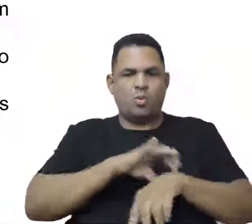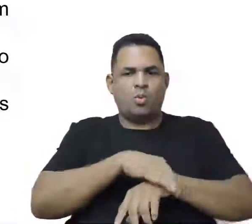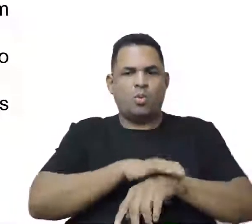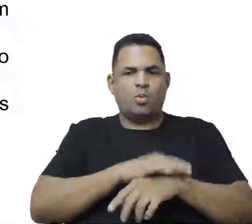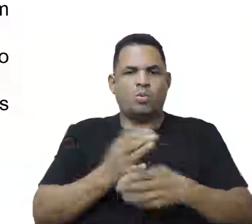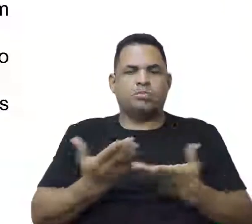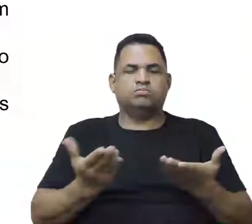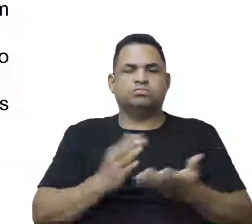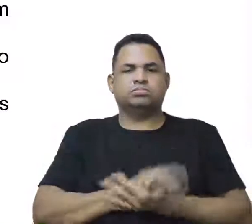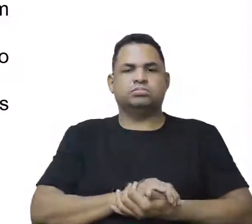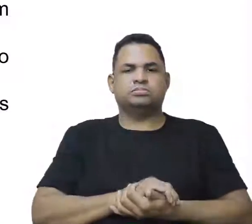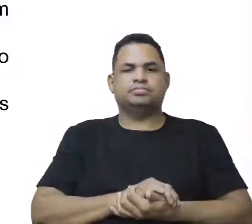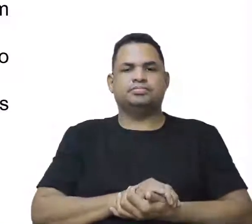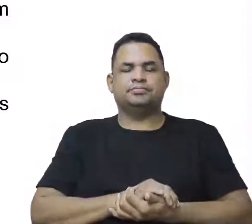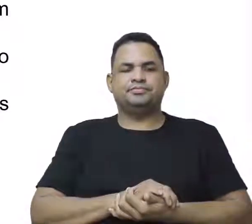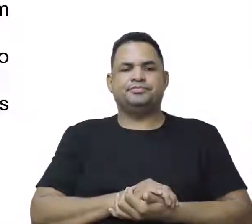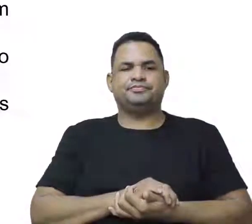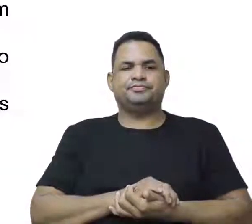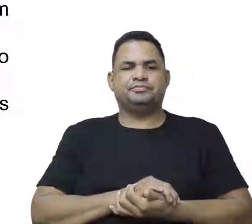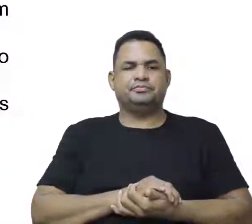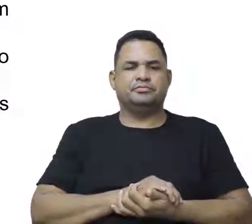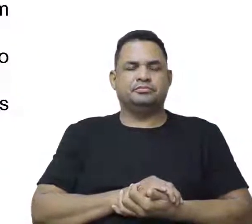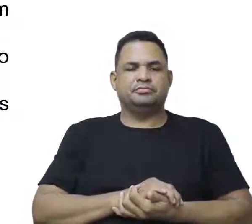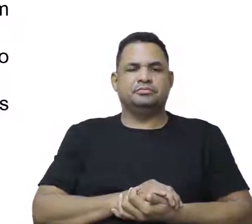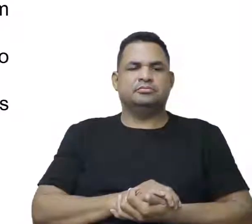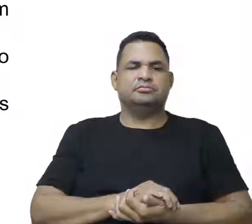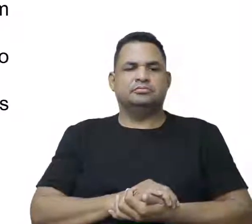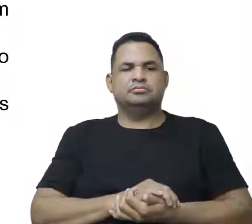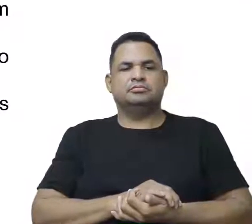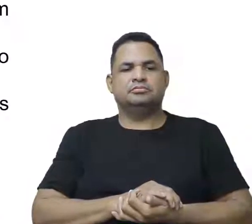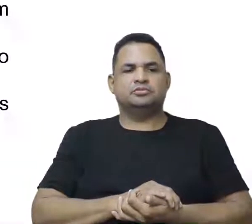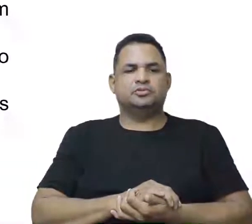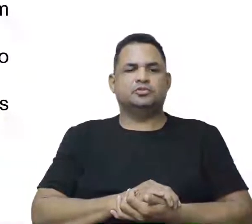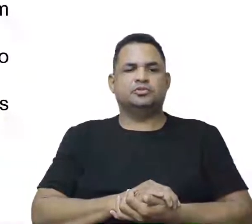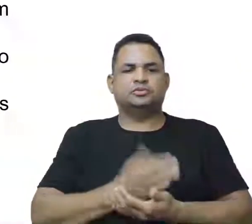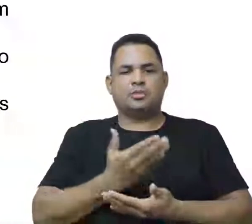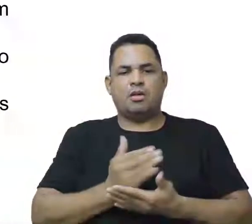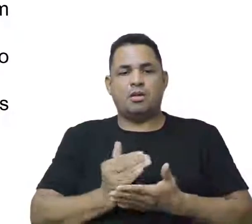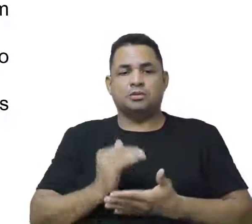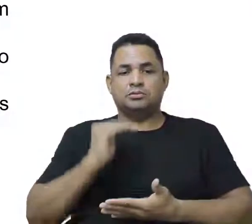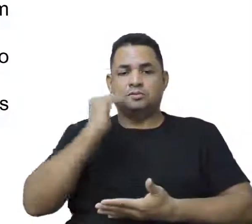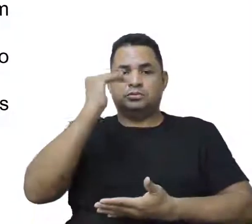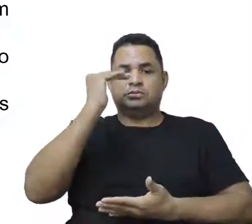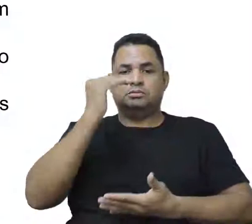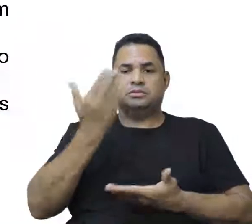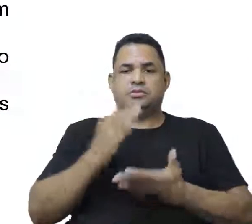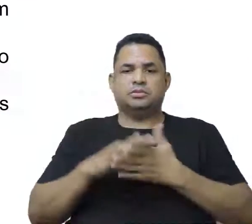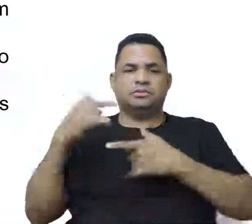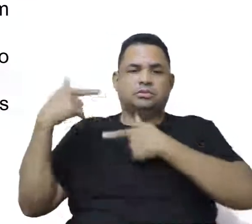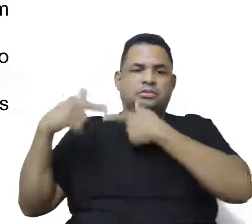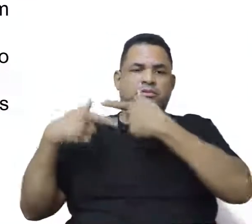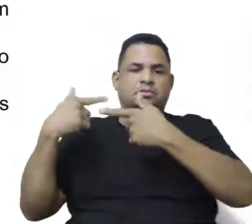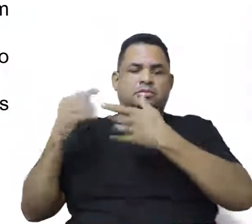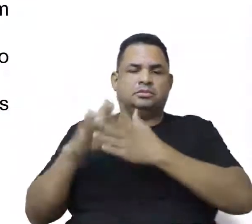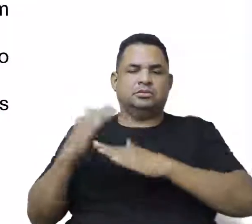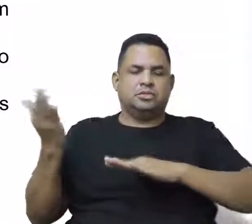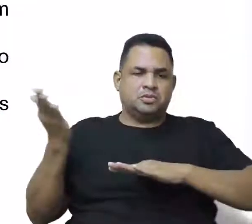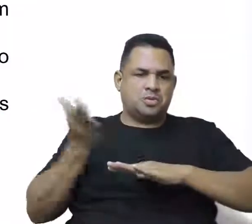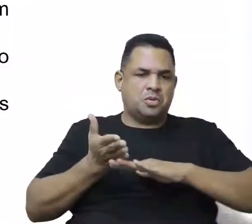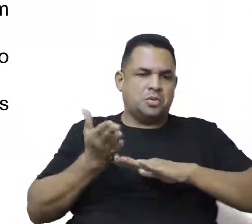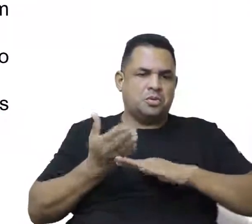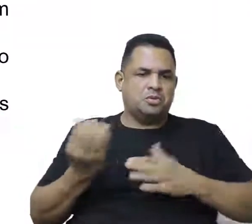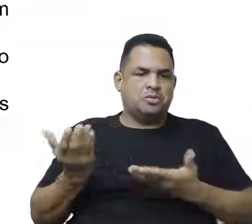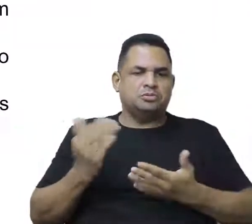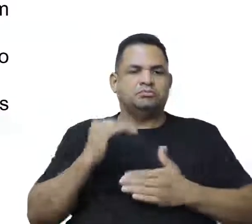Só uma dica, a gente falou sobre isso lá no meio do texto. Letra B, sobreposição de elementos tradicionais sobre os